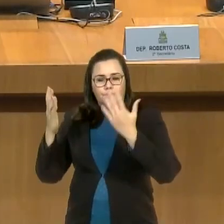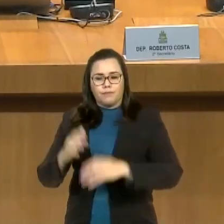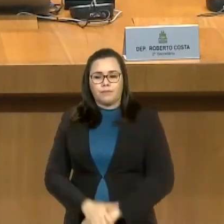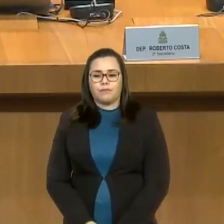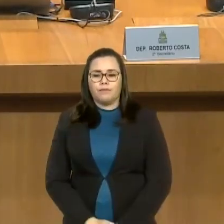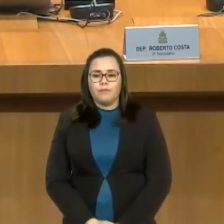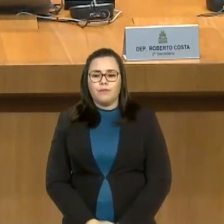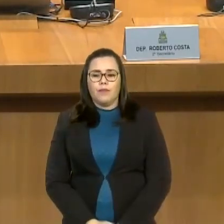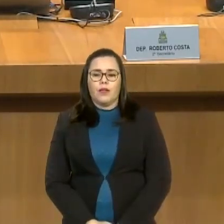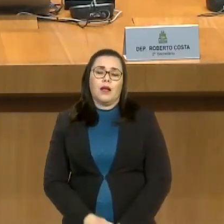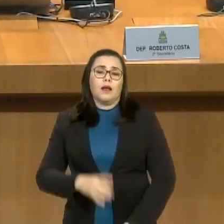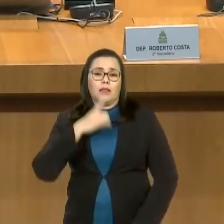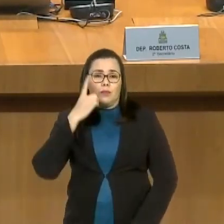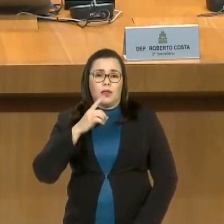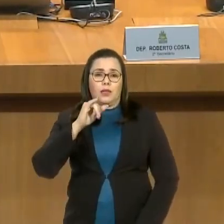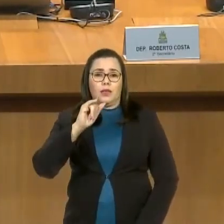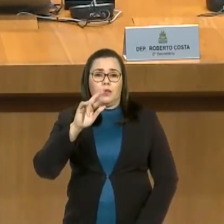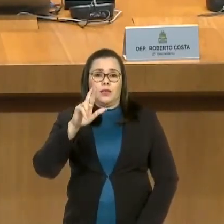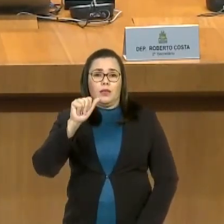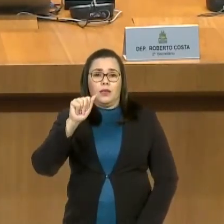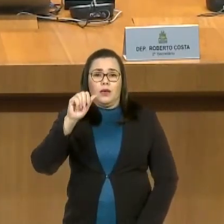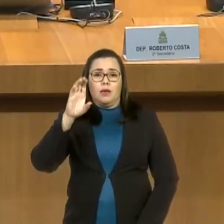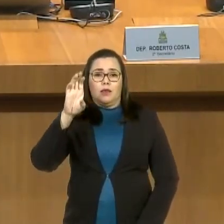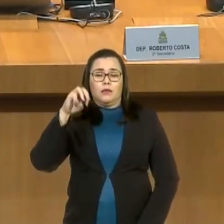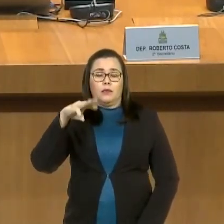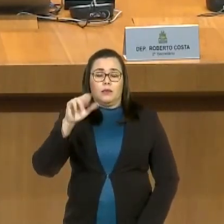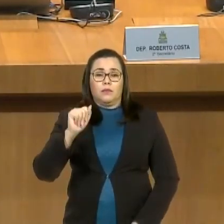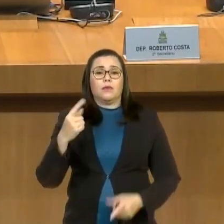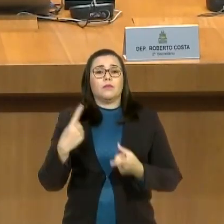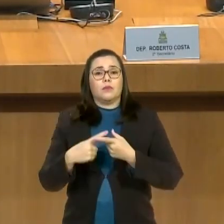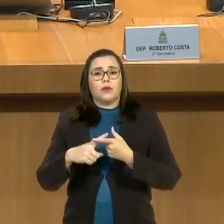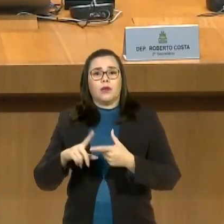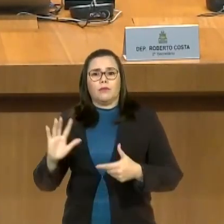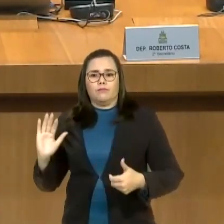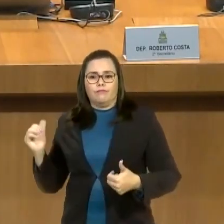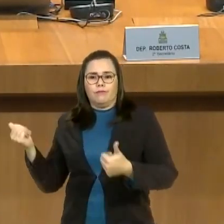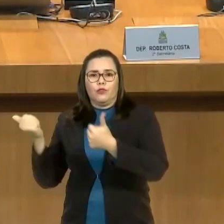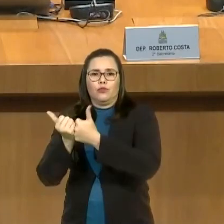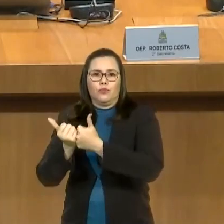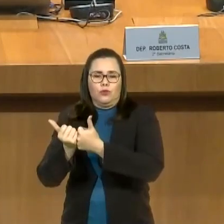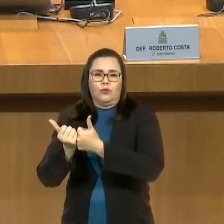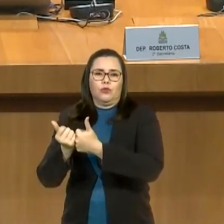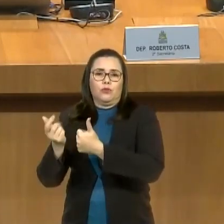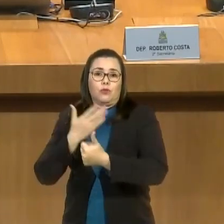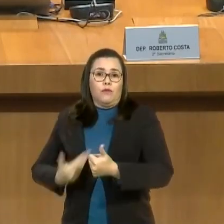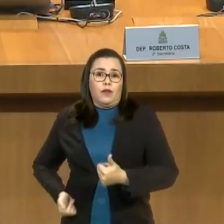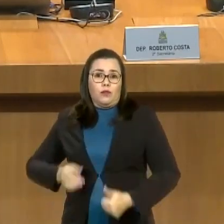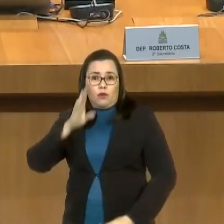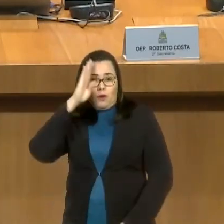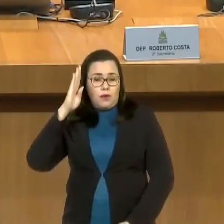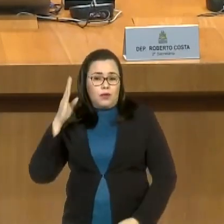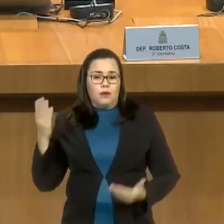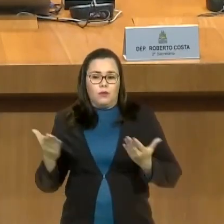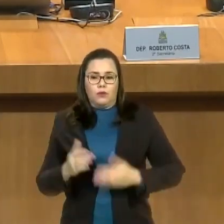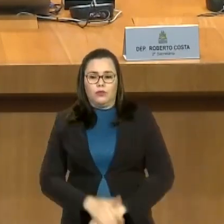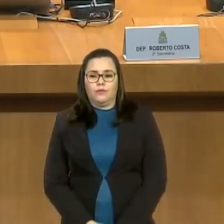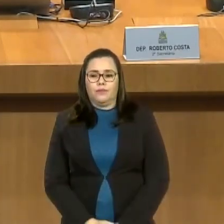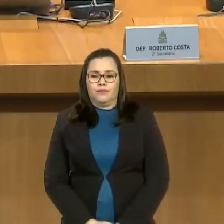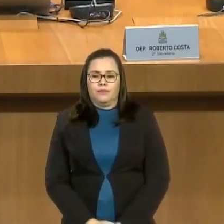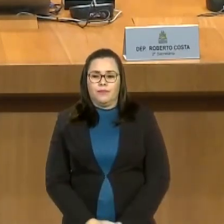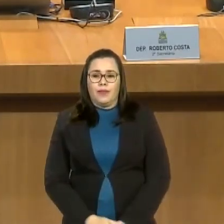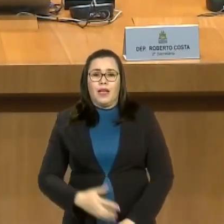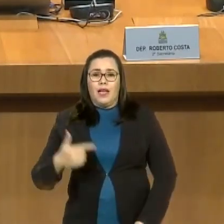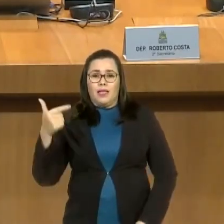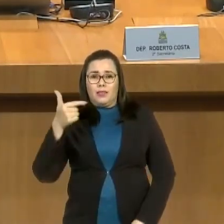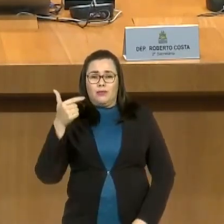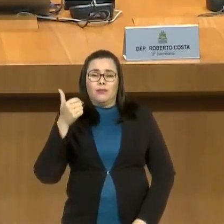mensagem de congratulações dos deputados à presidente Iracema Valle, que assumiu interinamente o governo do estado, devido à agenda